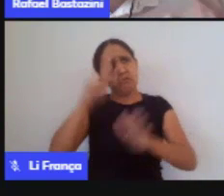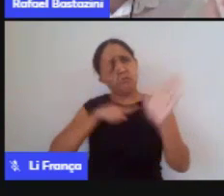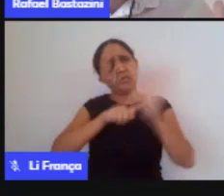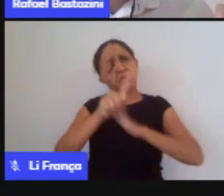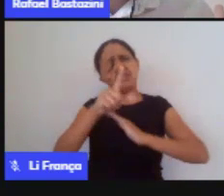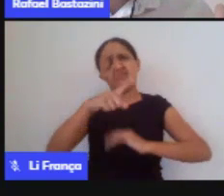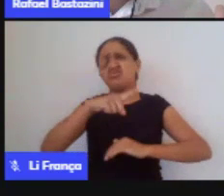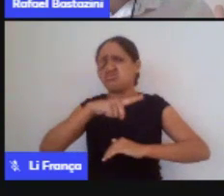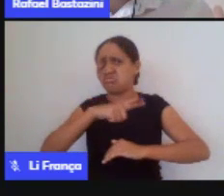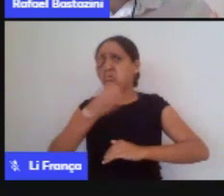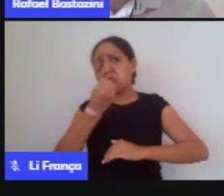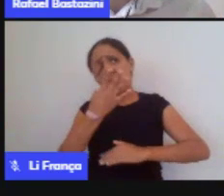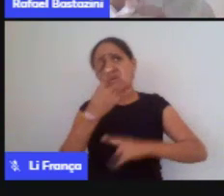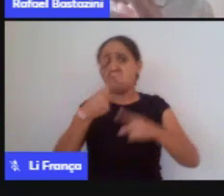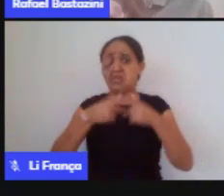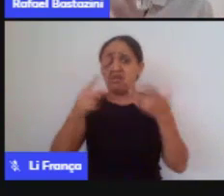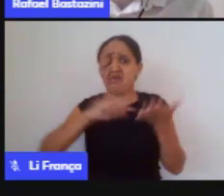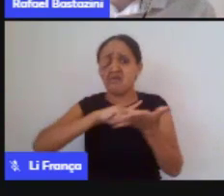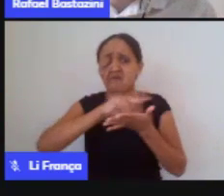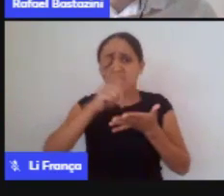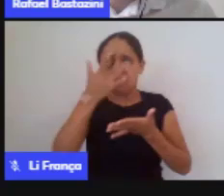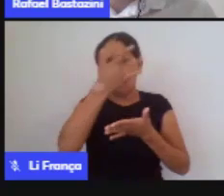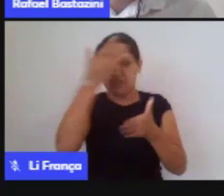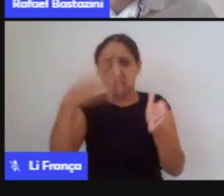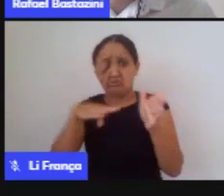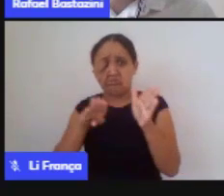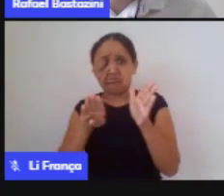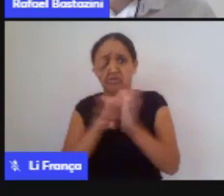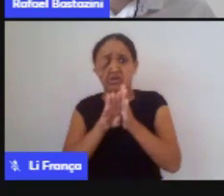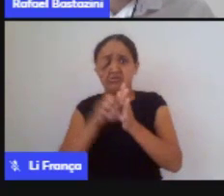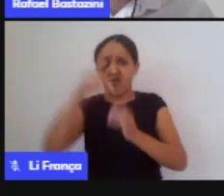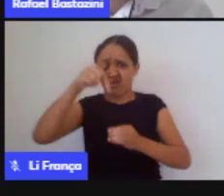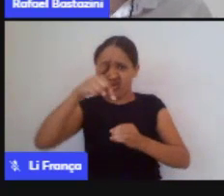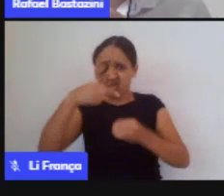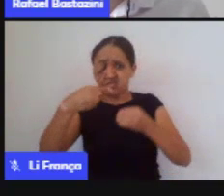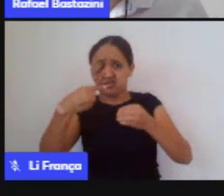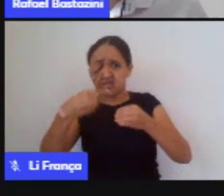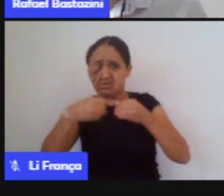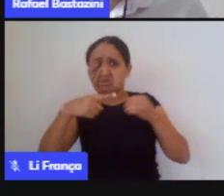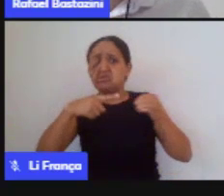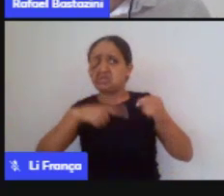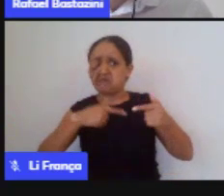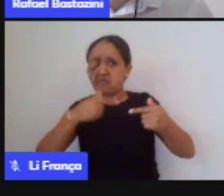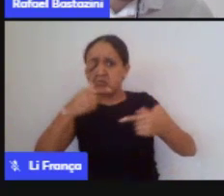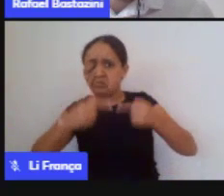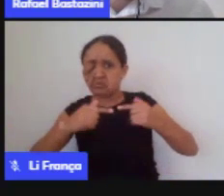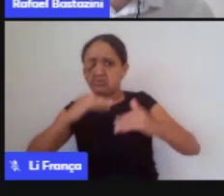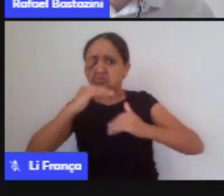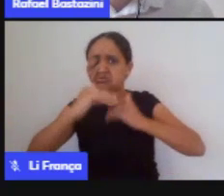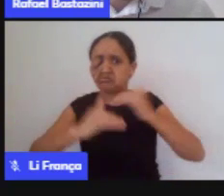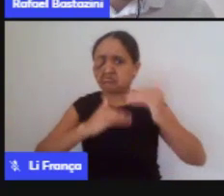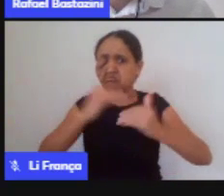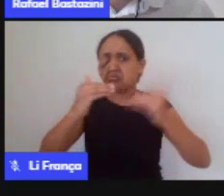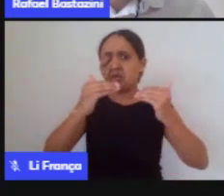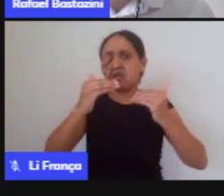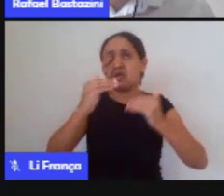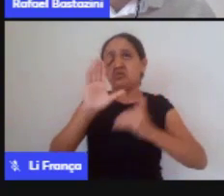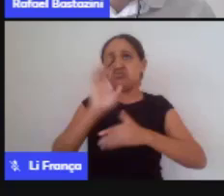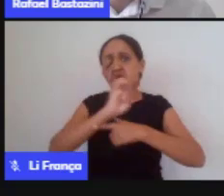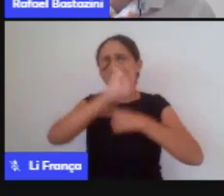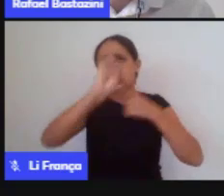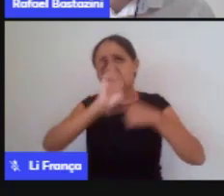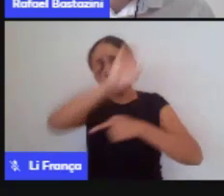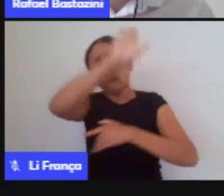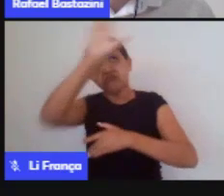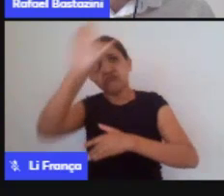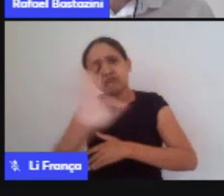tinha muita gente chegando na cidade, houve uma política habitacional desenvolvida no âmbito do Estado